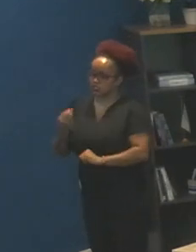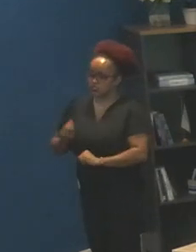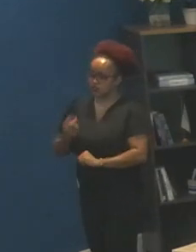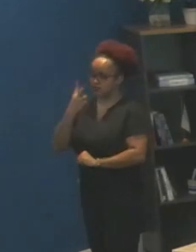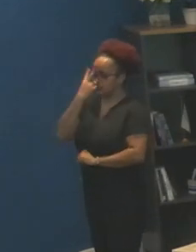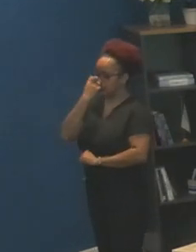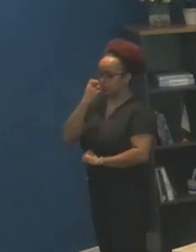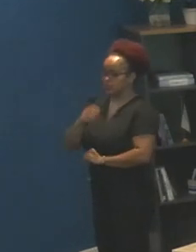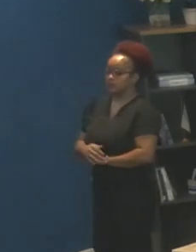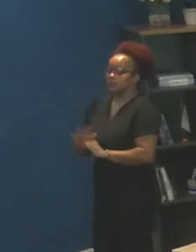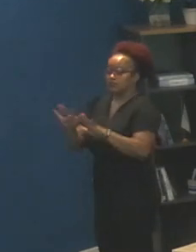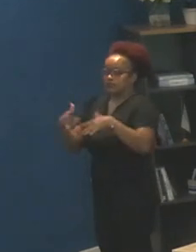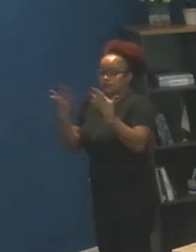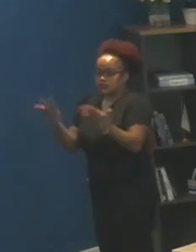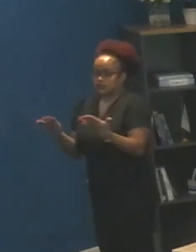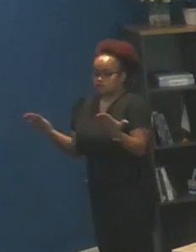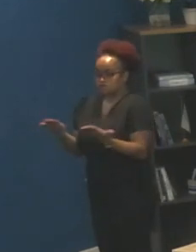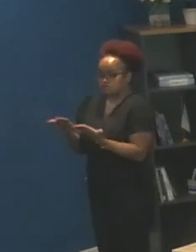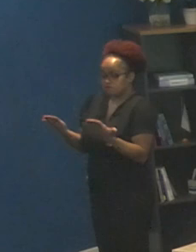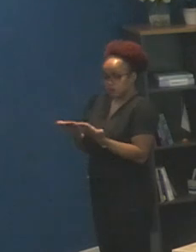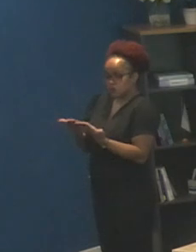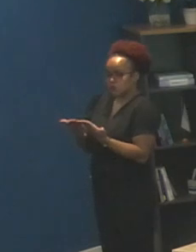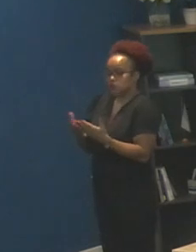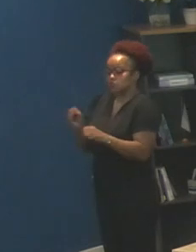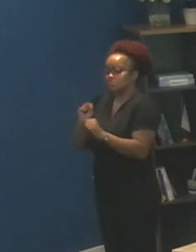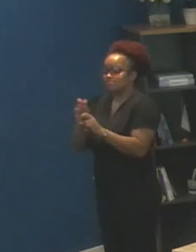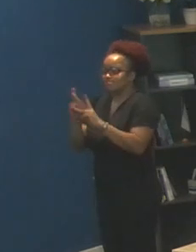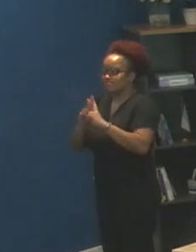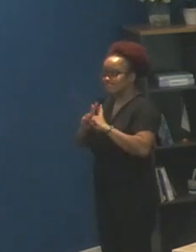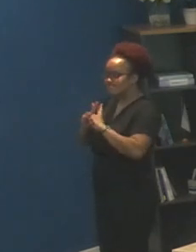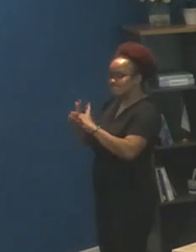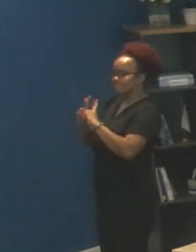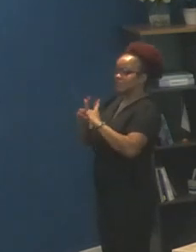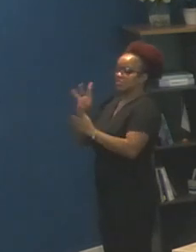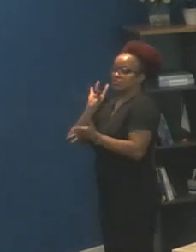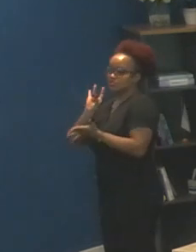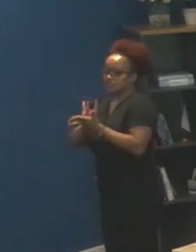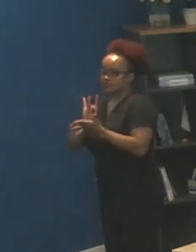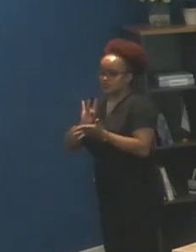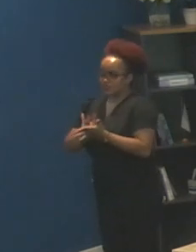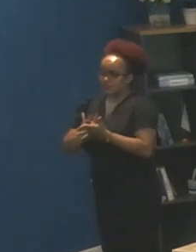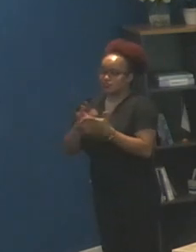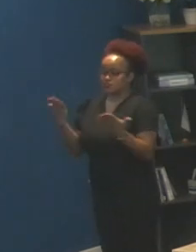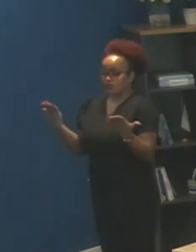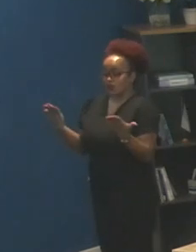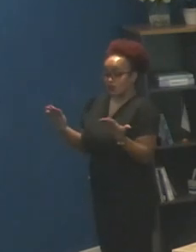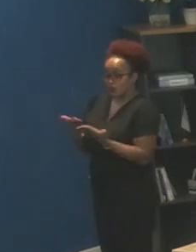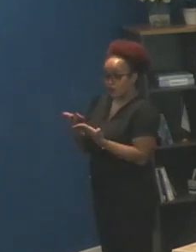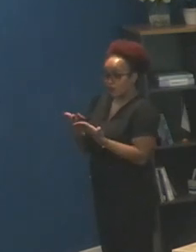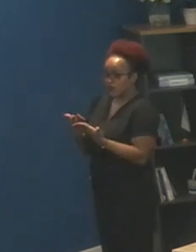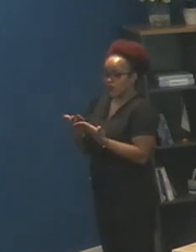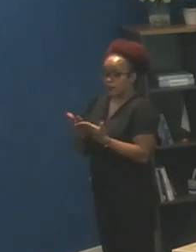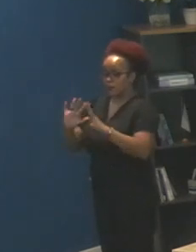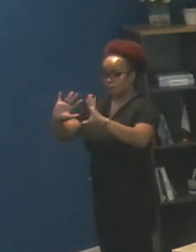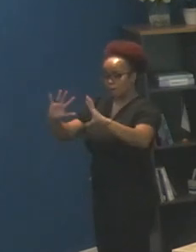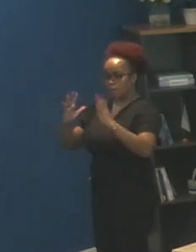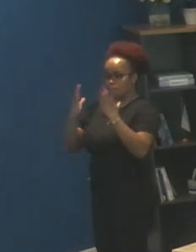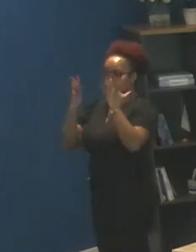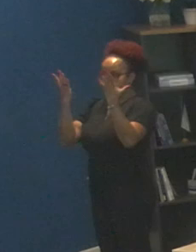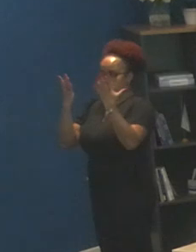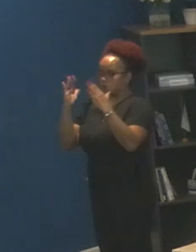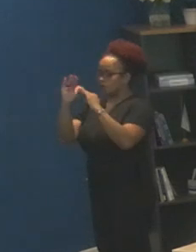cegos. É por isso que estamos aqui hoje, e eu espero que tenhamos tido até agora um evento